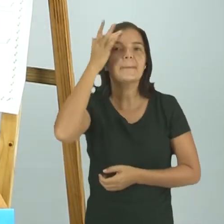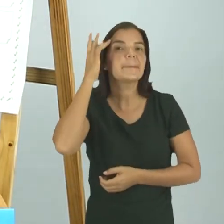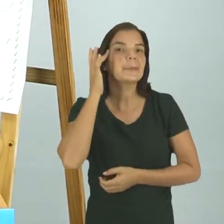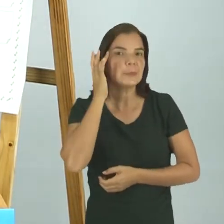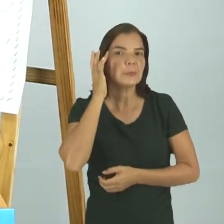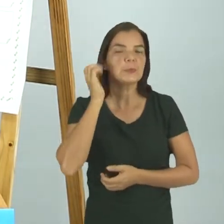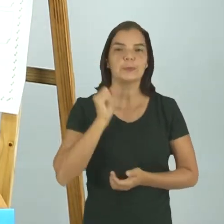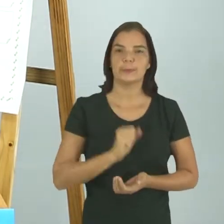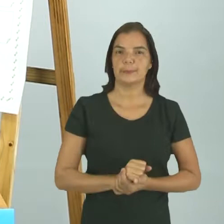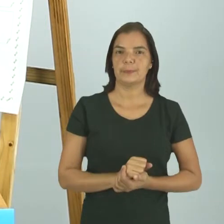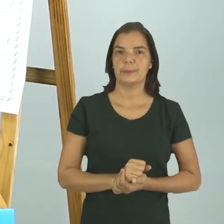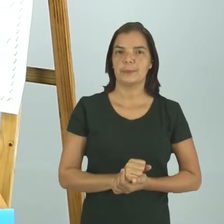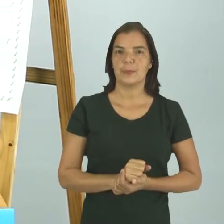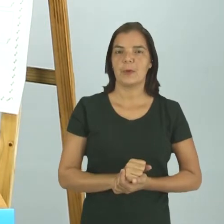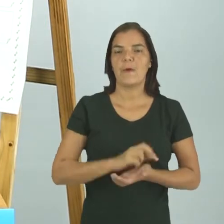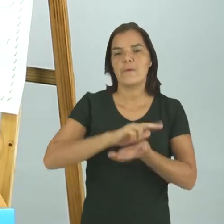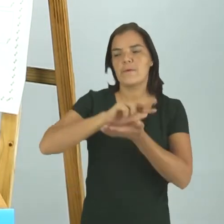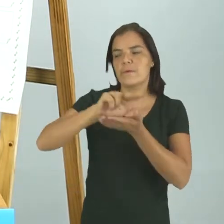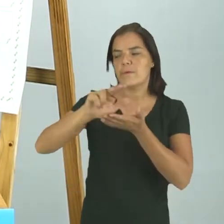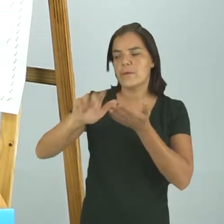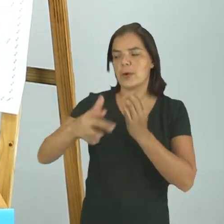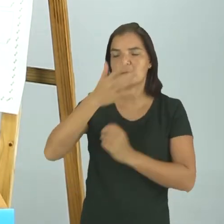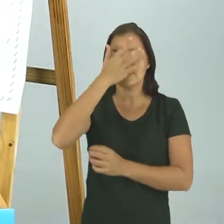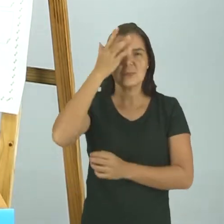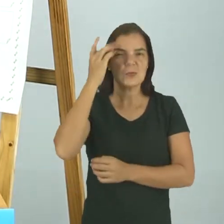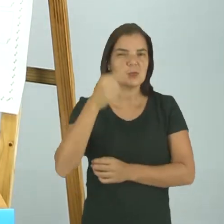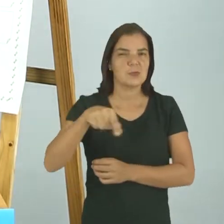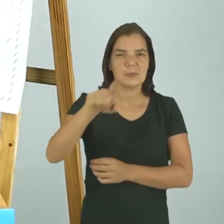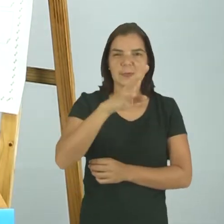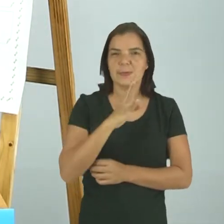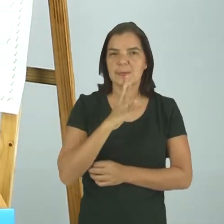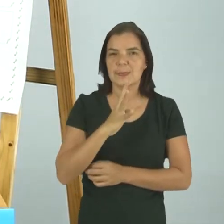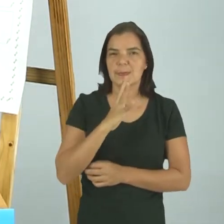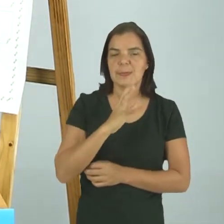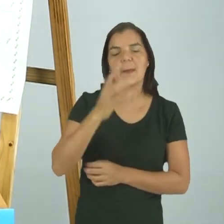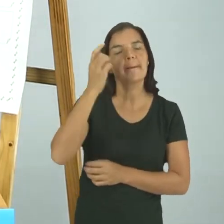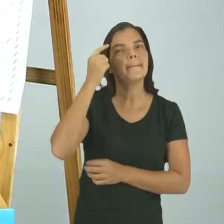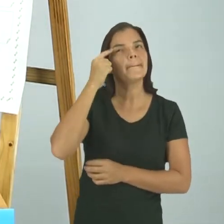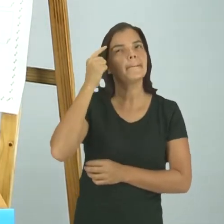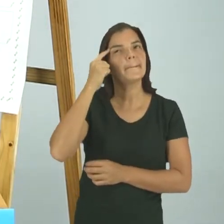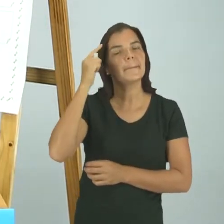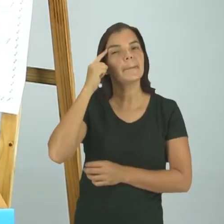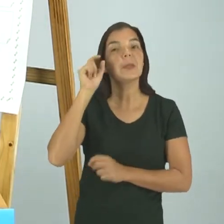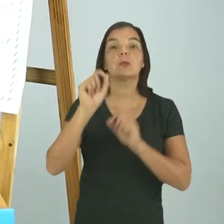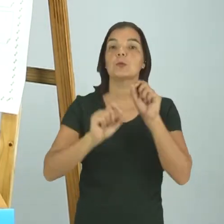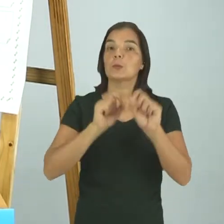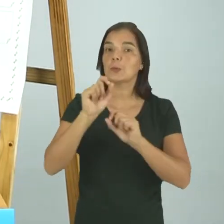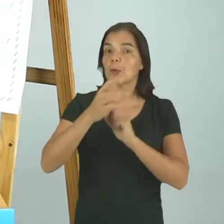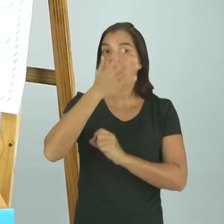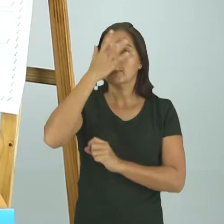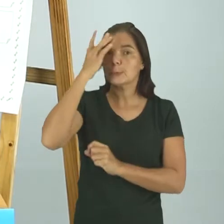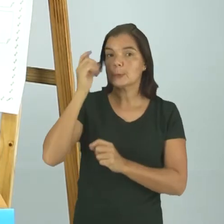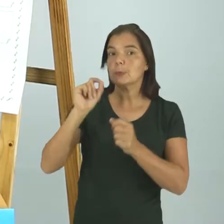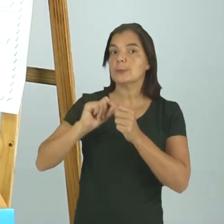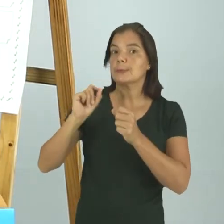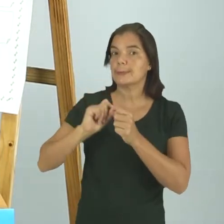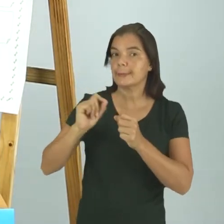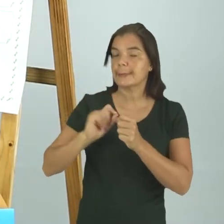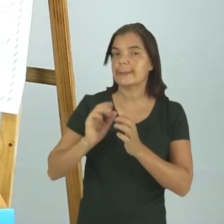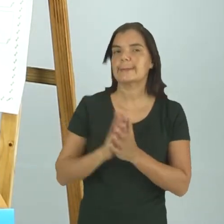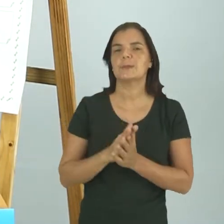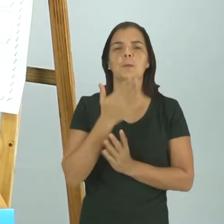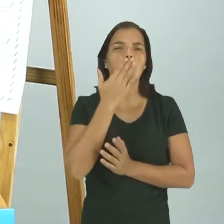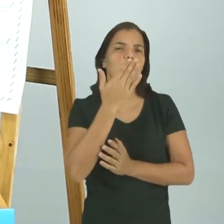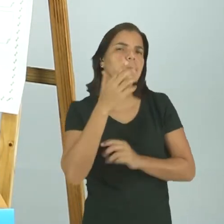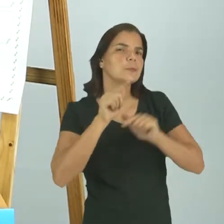pessoas. Várias pessoas que vocês conhecem. Pensa nas atividades que essas pessoas fazem, o